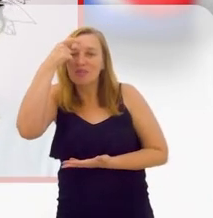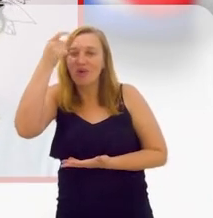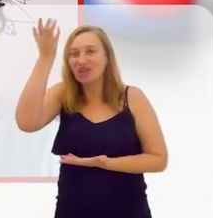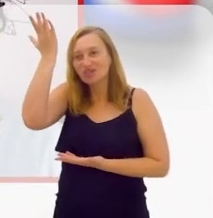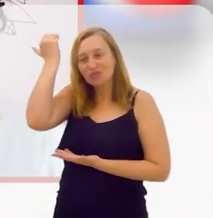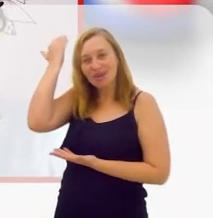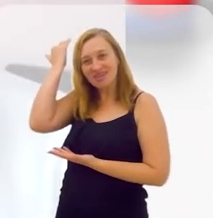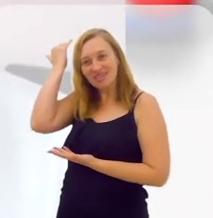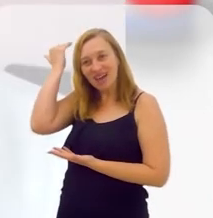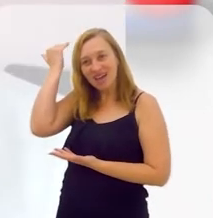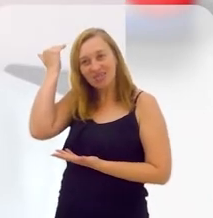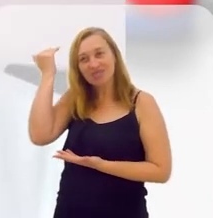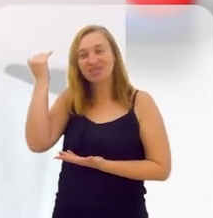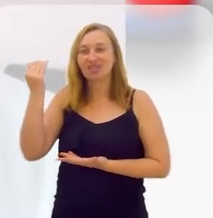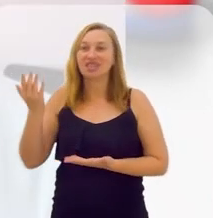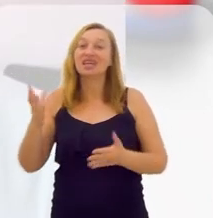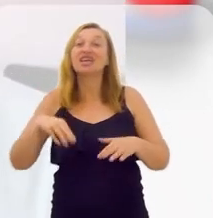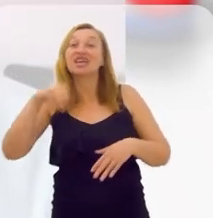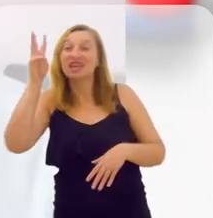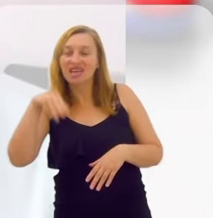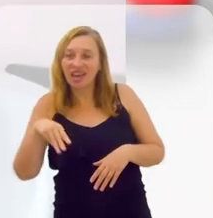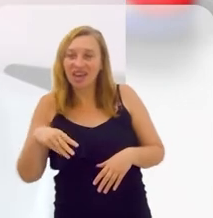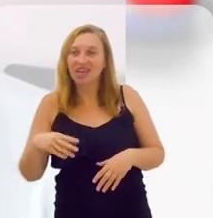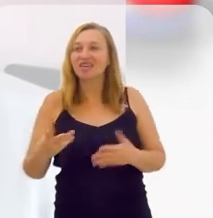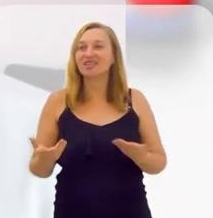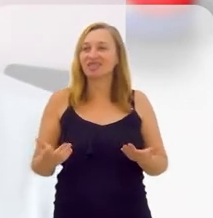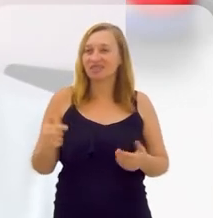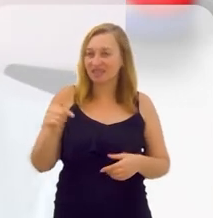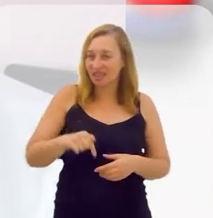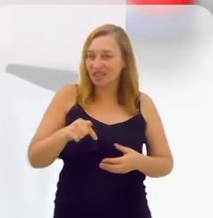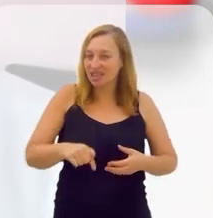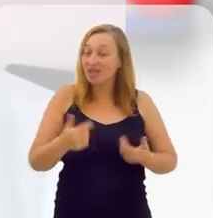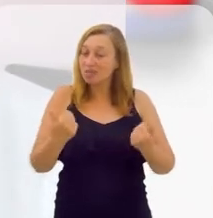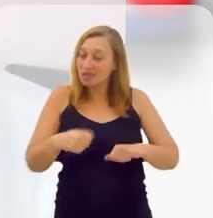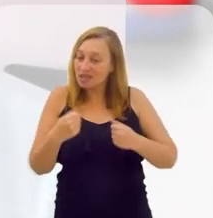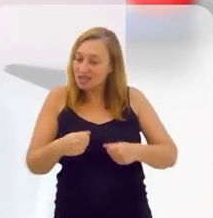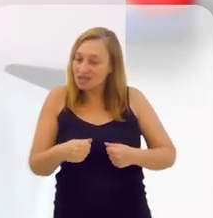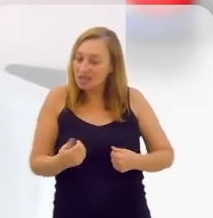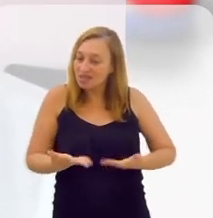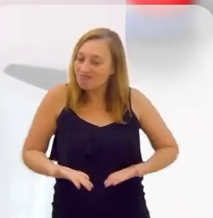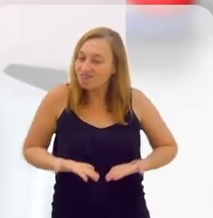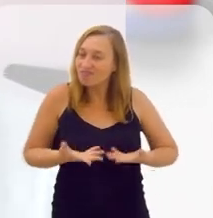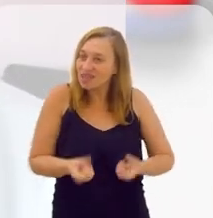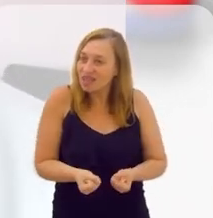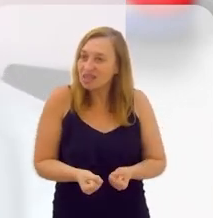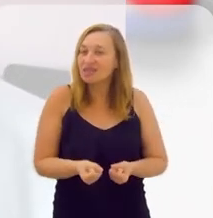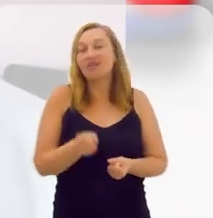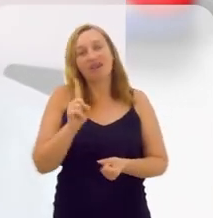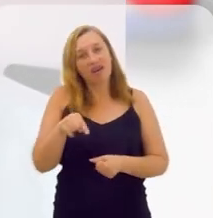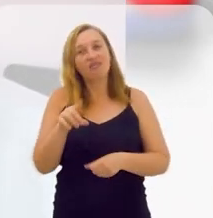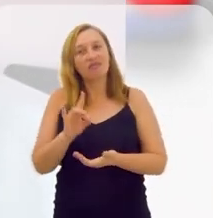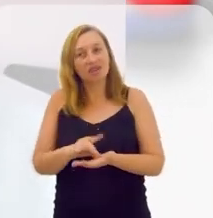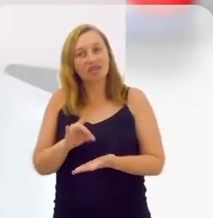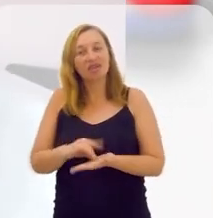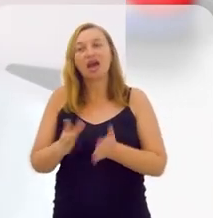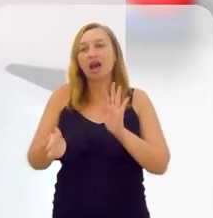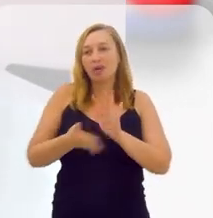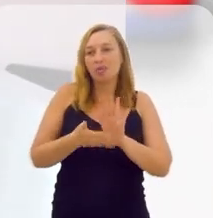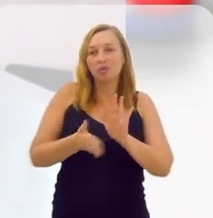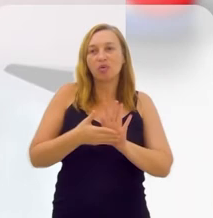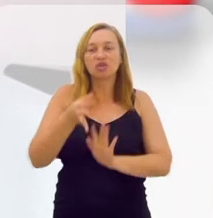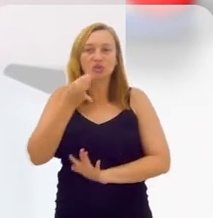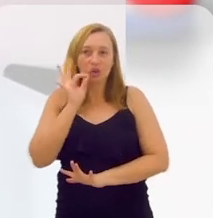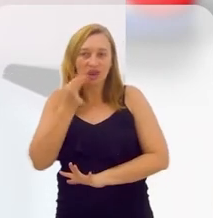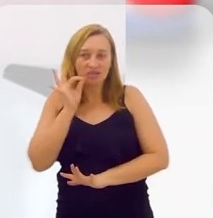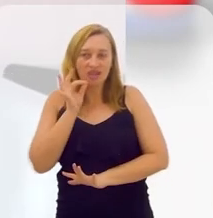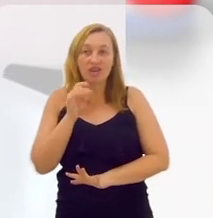essa memória para quem está aqui, para quem precisa ser acolhido, entendeu? E essa é realmente a